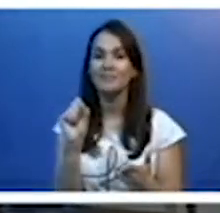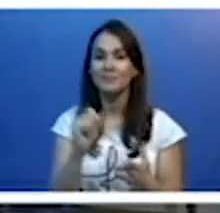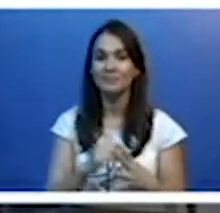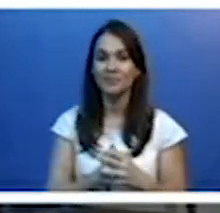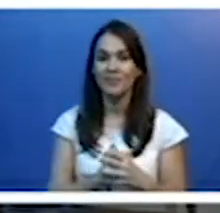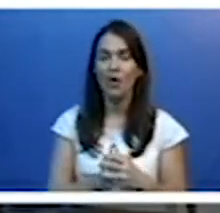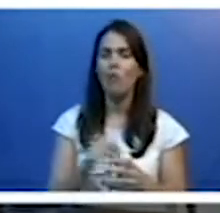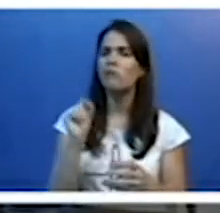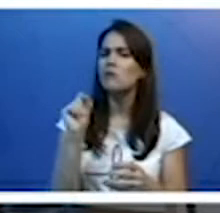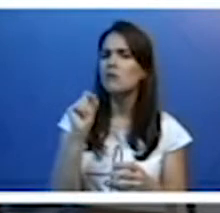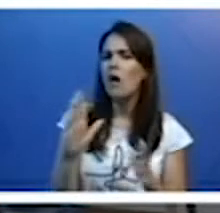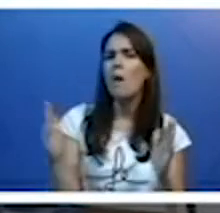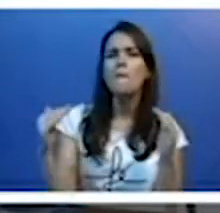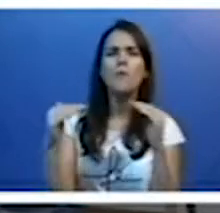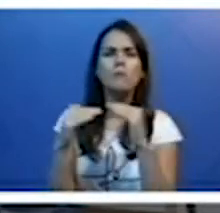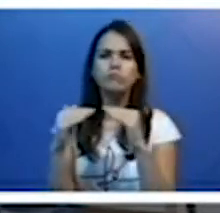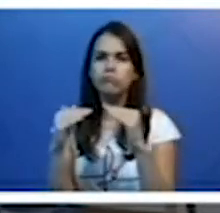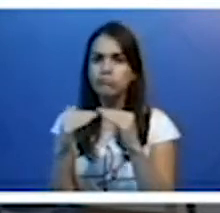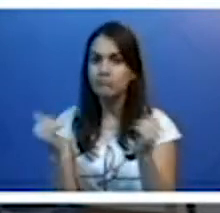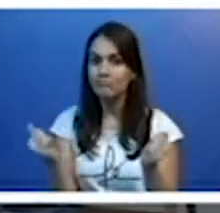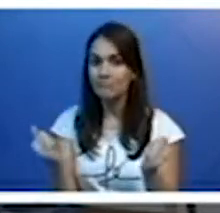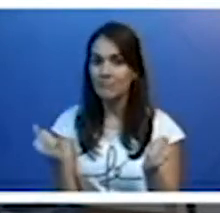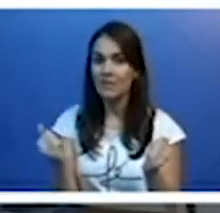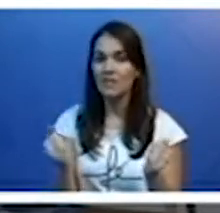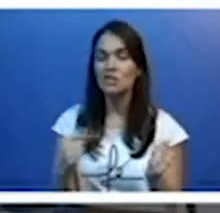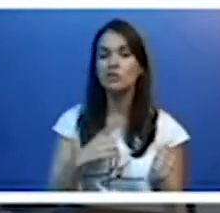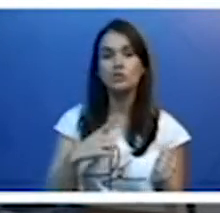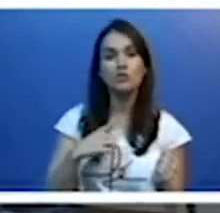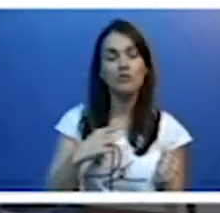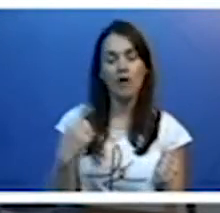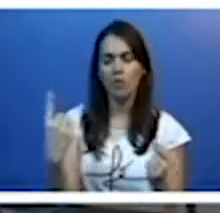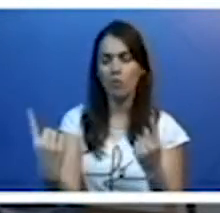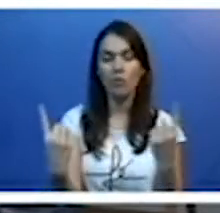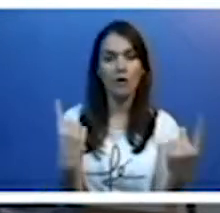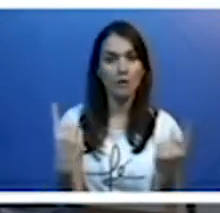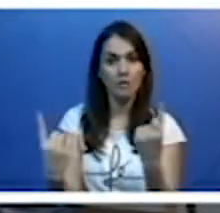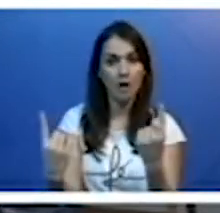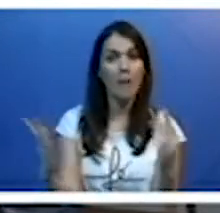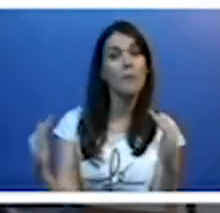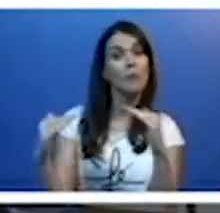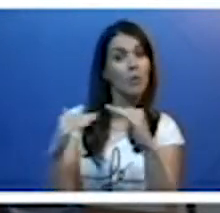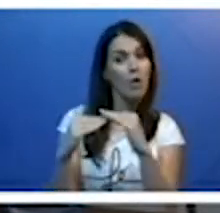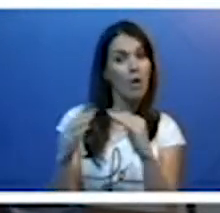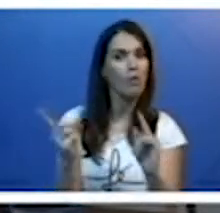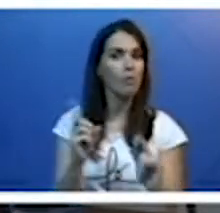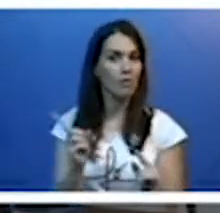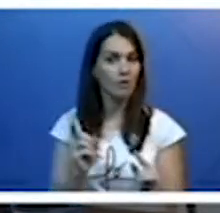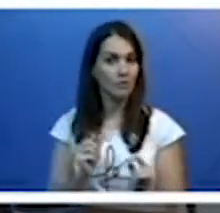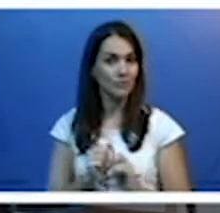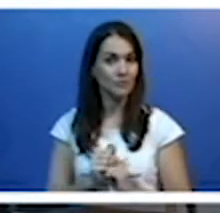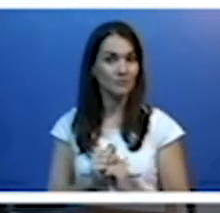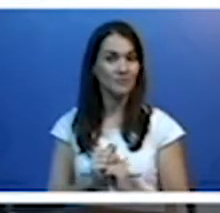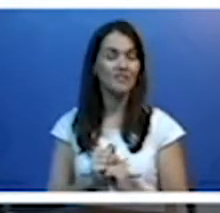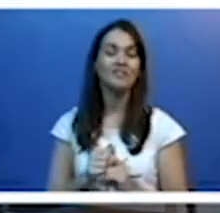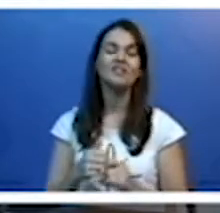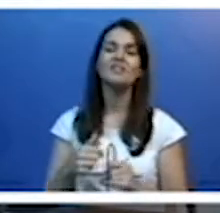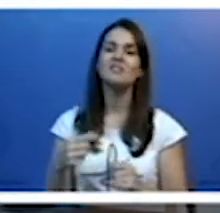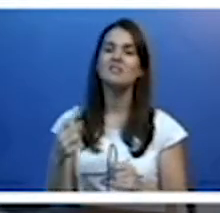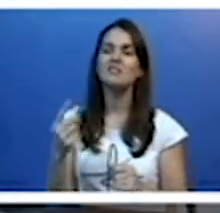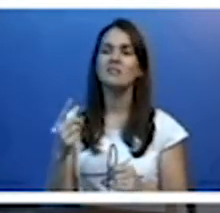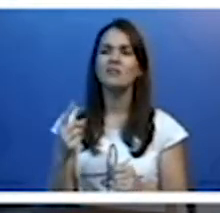o que é proporcionalidade, quando duas grandezas são proporcionais ou não, se elas não são